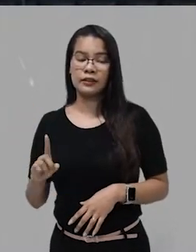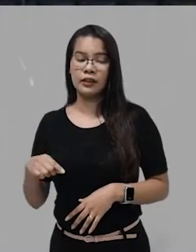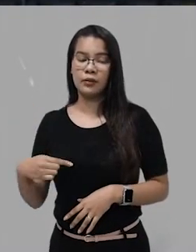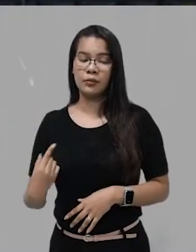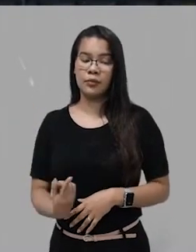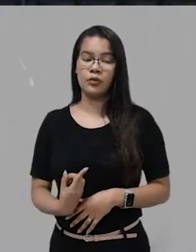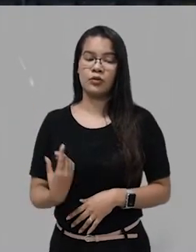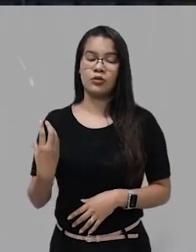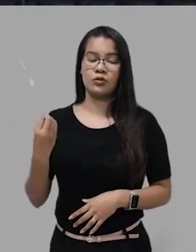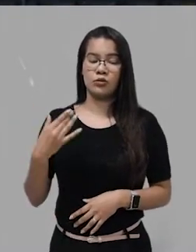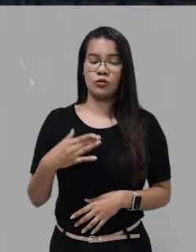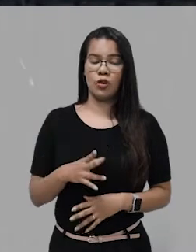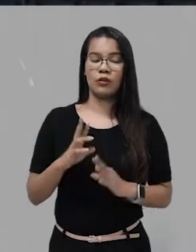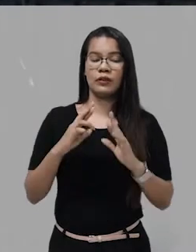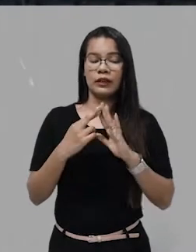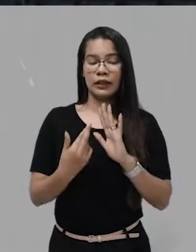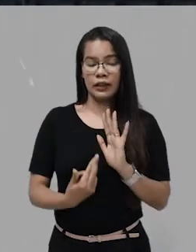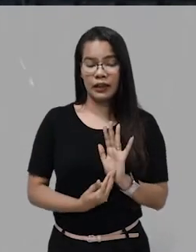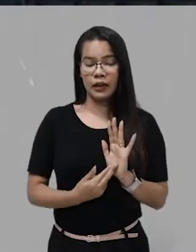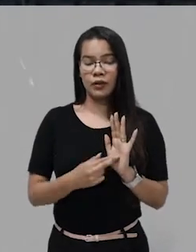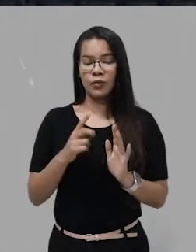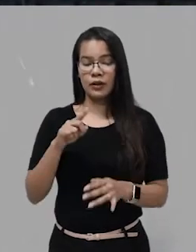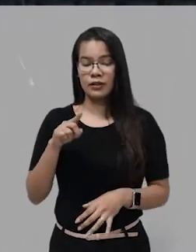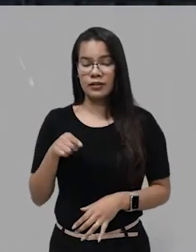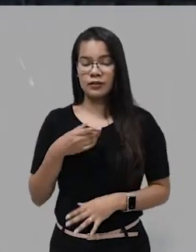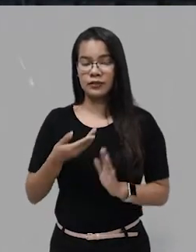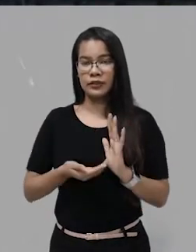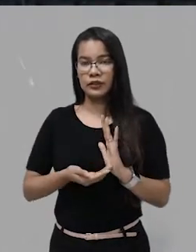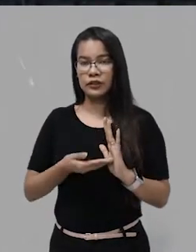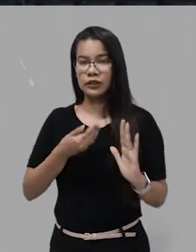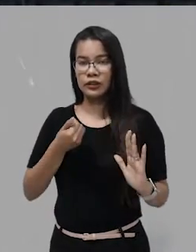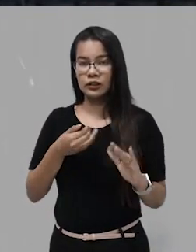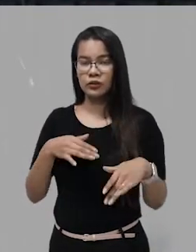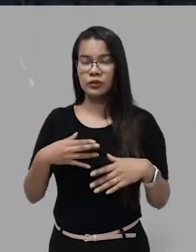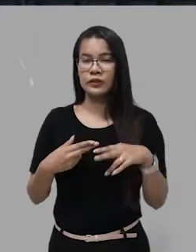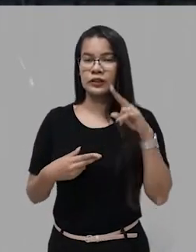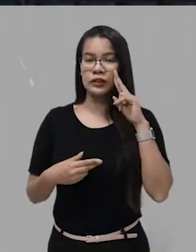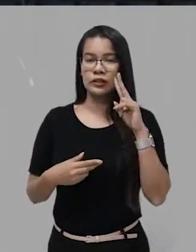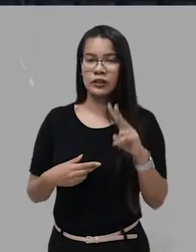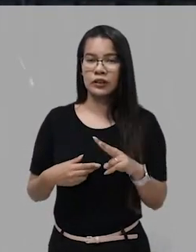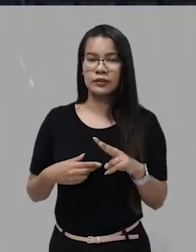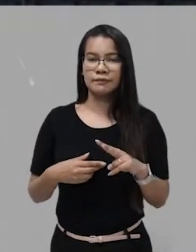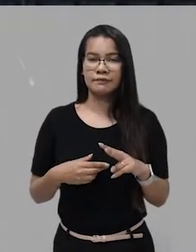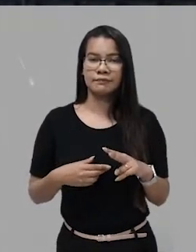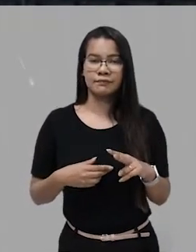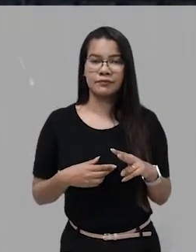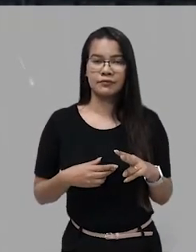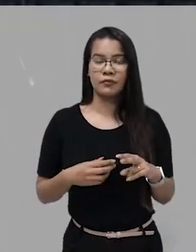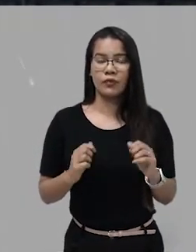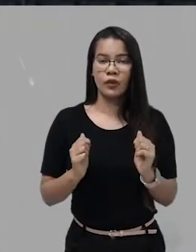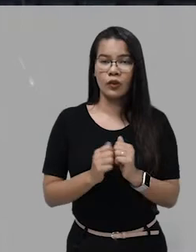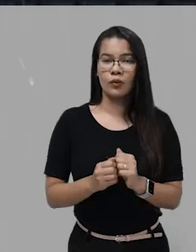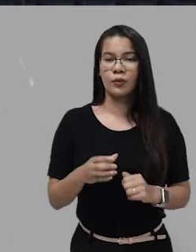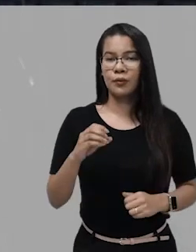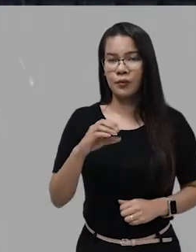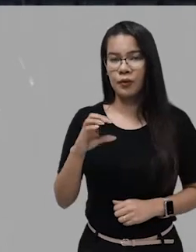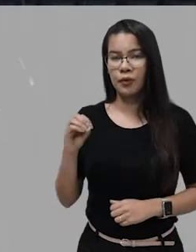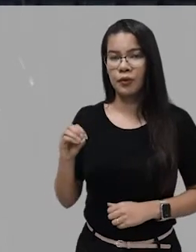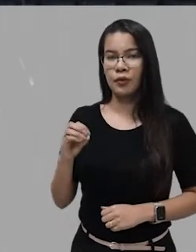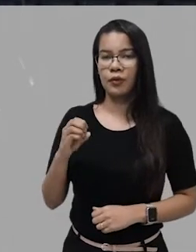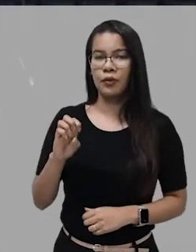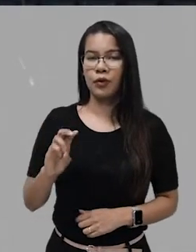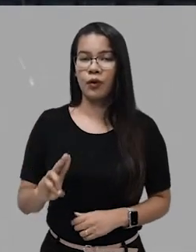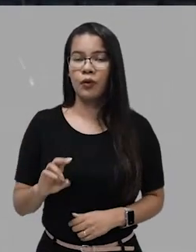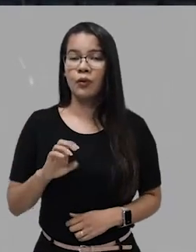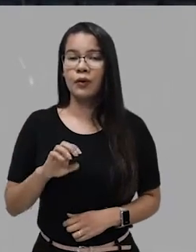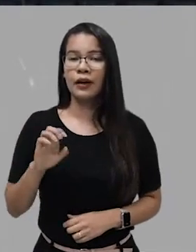foi retirado. Então, só relembrar, quando vocês olharem essas formas verbais, com o O dobrado, com o E dobrado, vocês já sabem